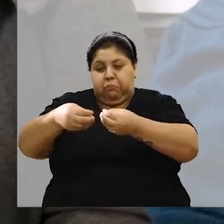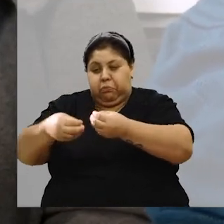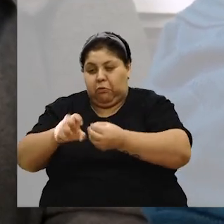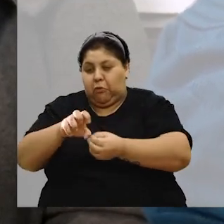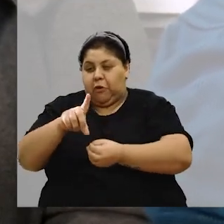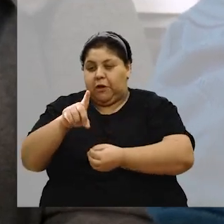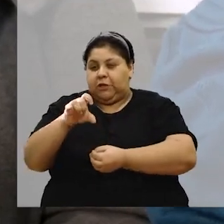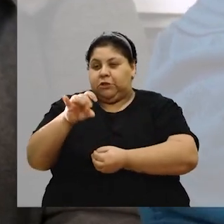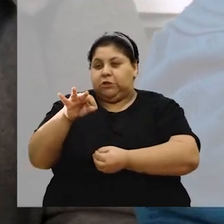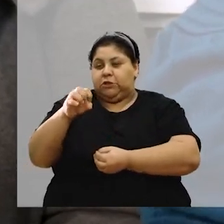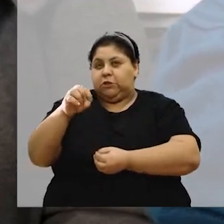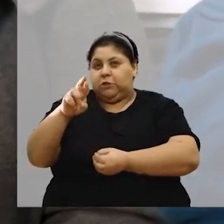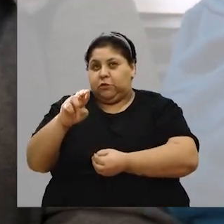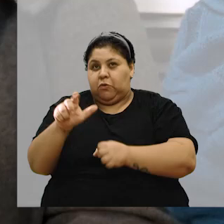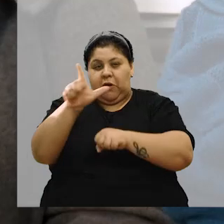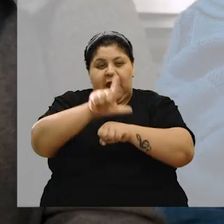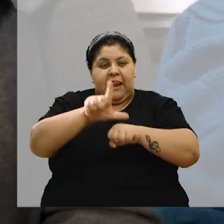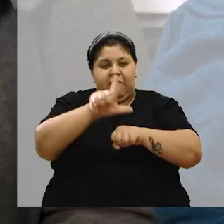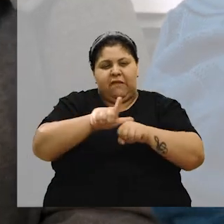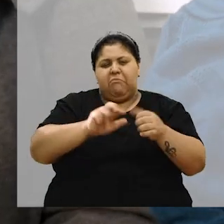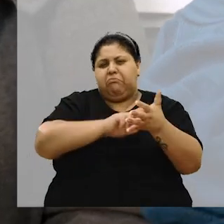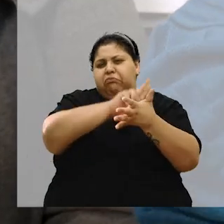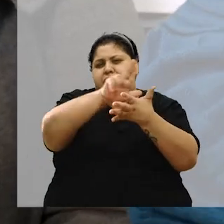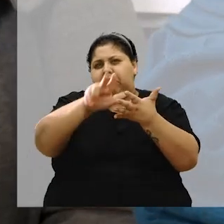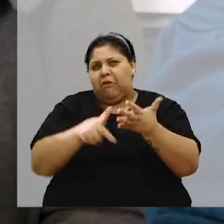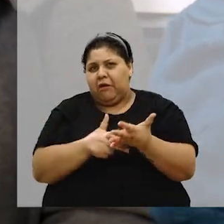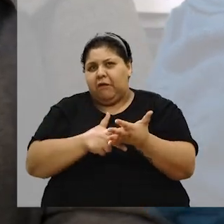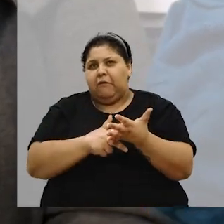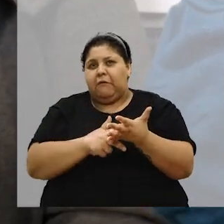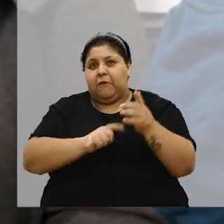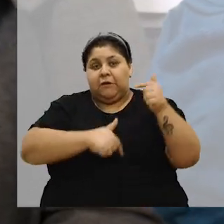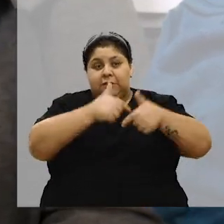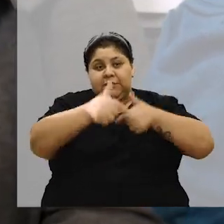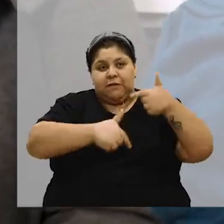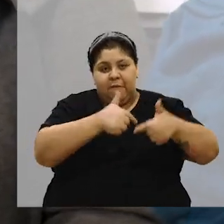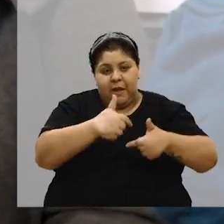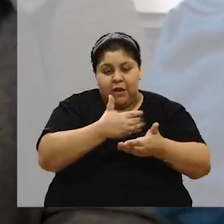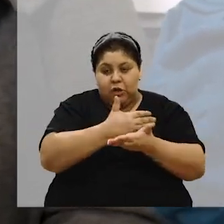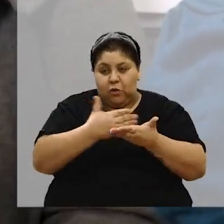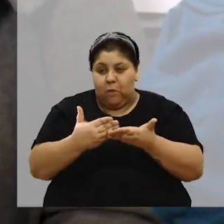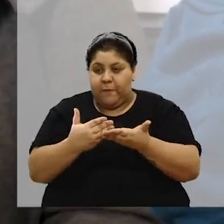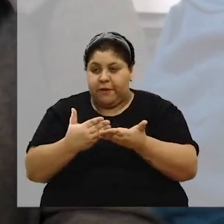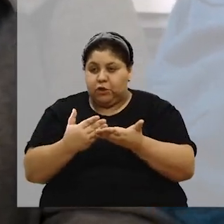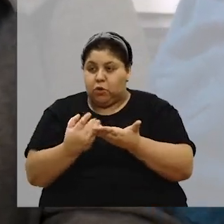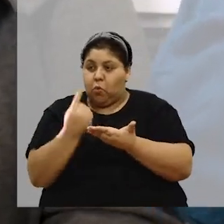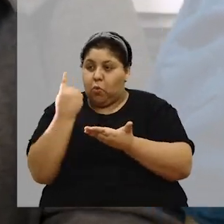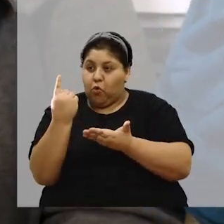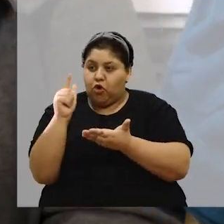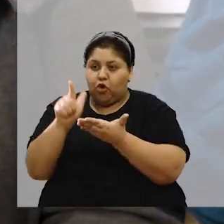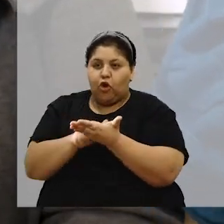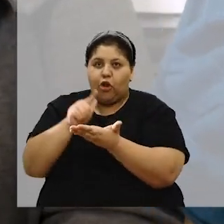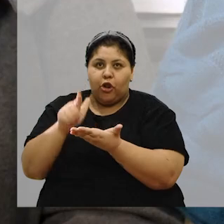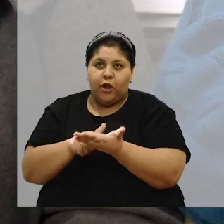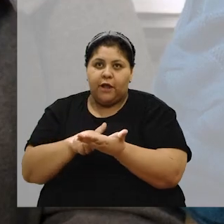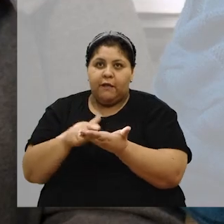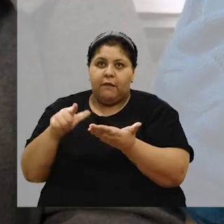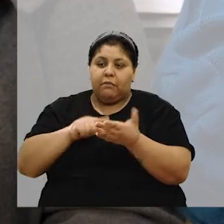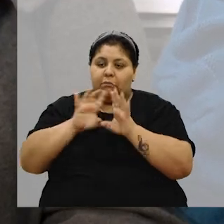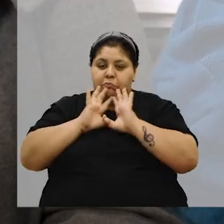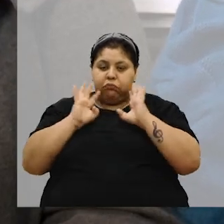a gráfica, a distribuição, o capista, o diagramador, a livraria. Enfim, são muitos empregos gerados por um único